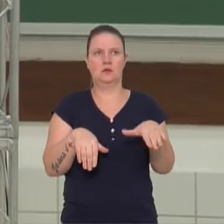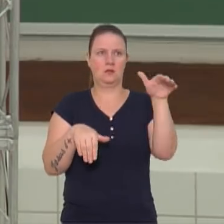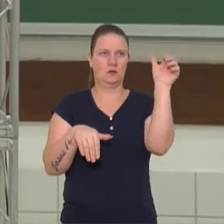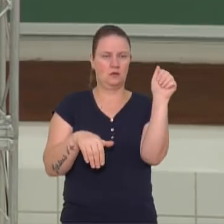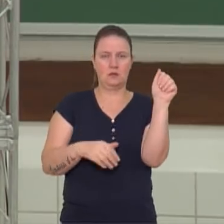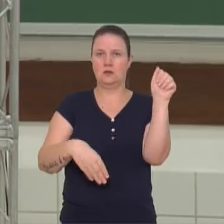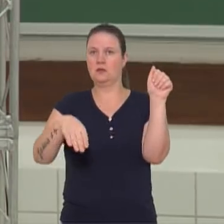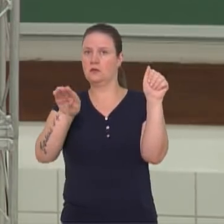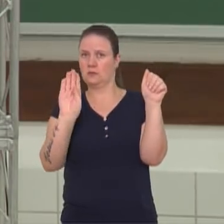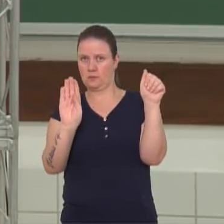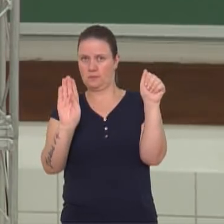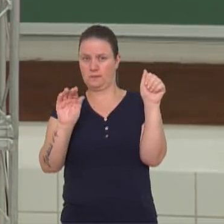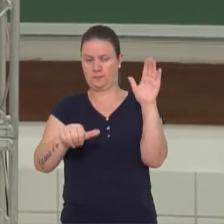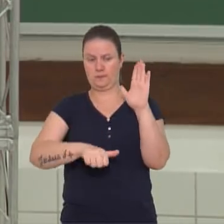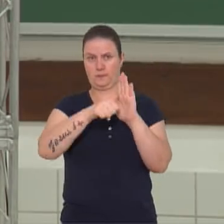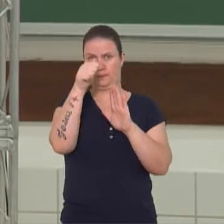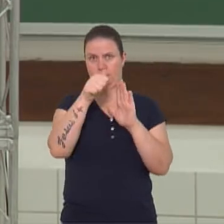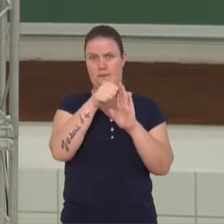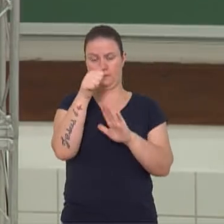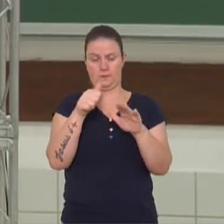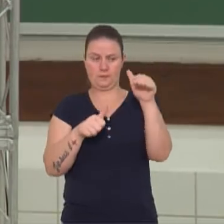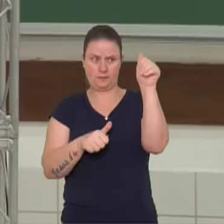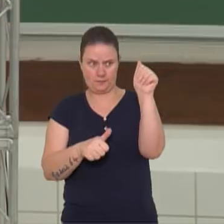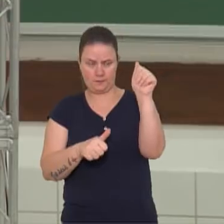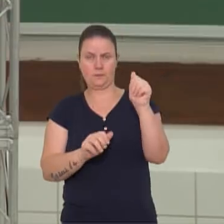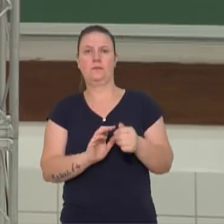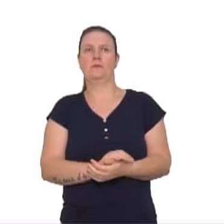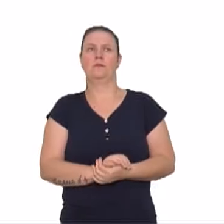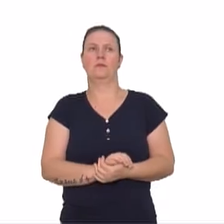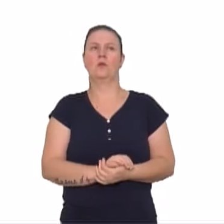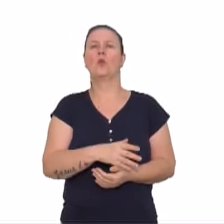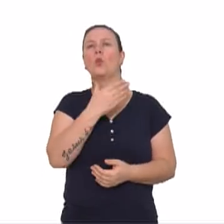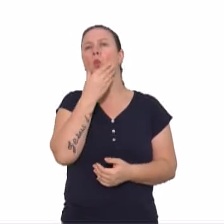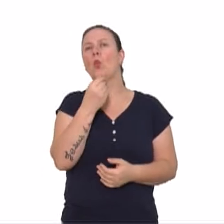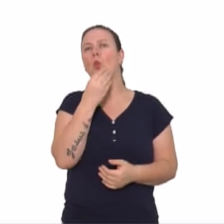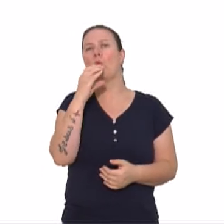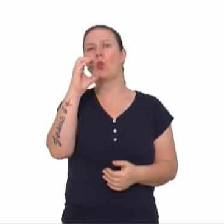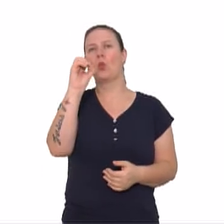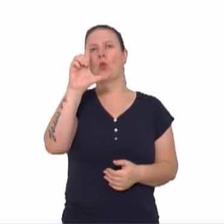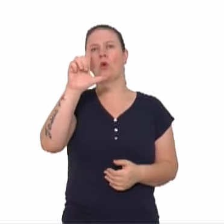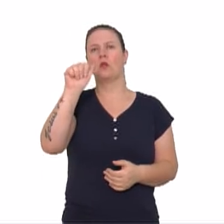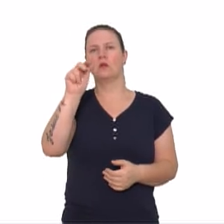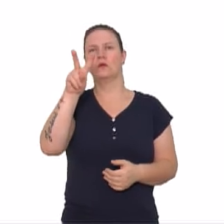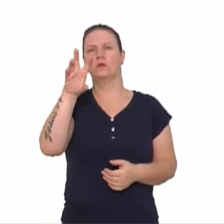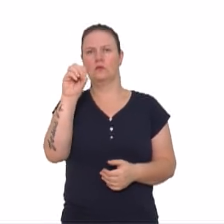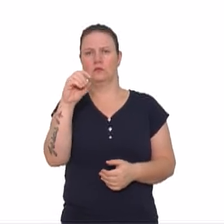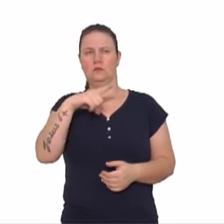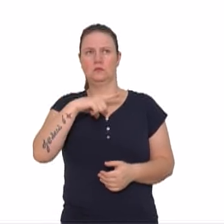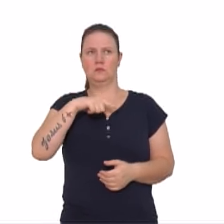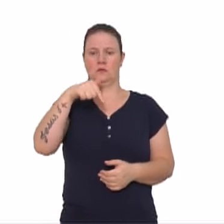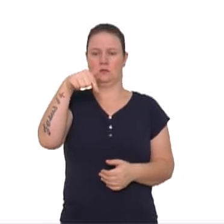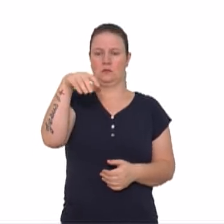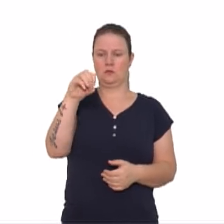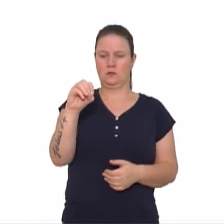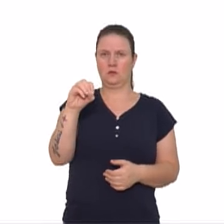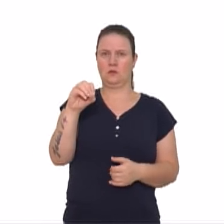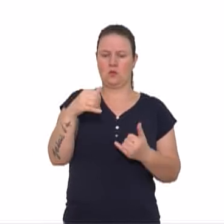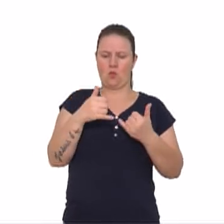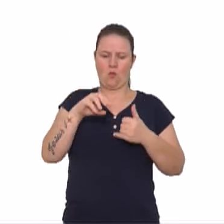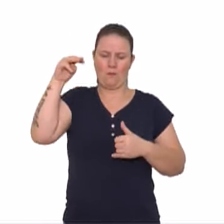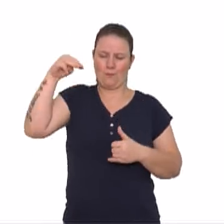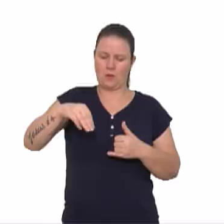B. Primeiro a gente vai fazer a letra A. Seu Olavo tem 70 metros de fio de